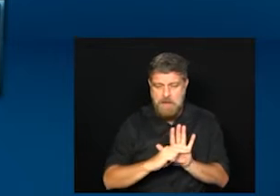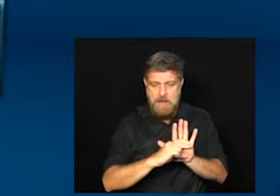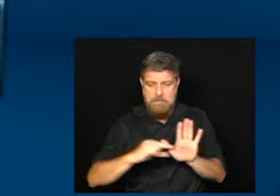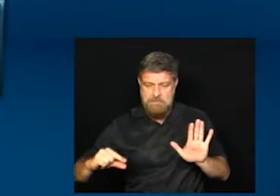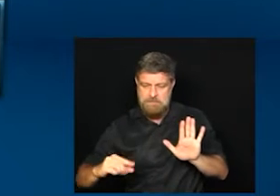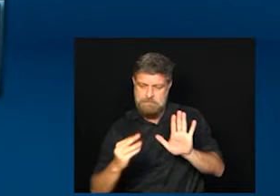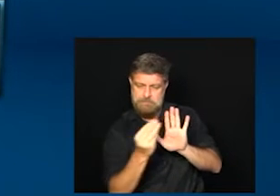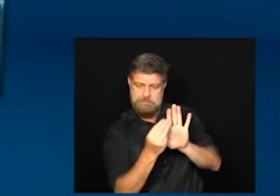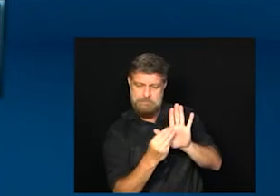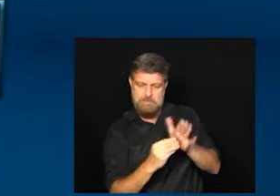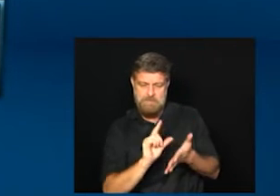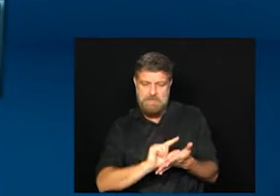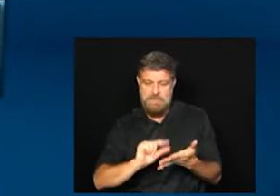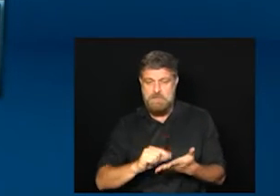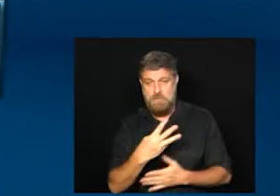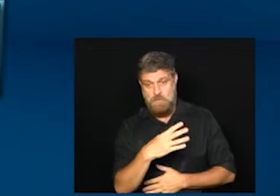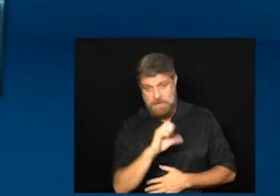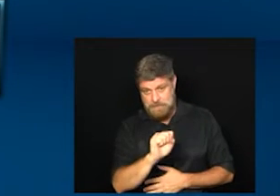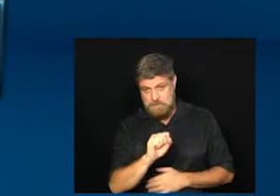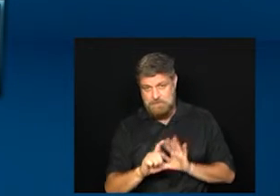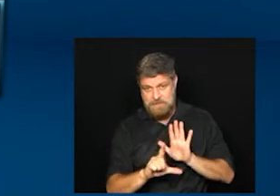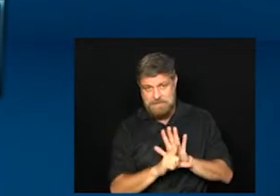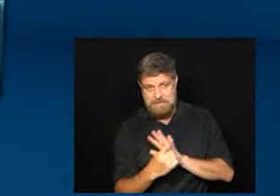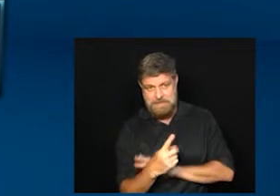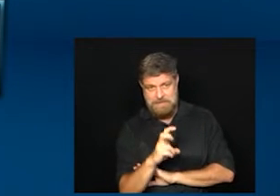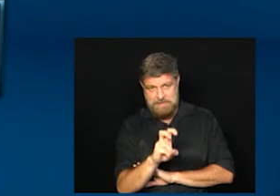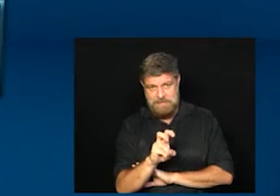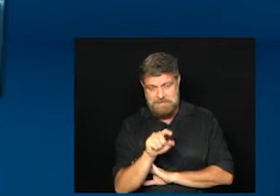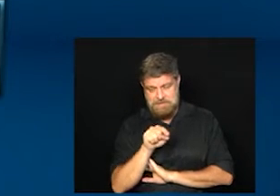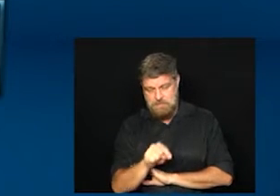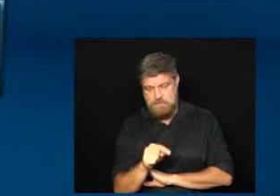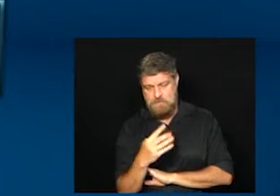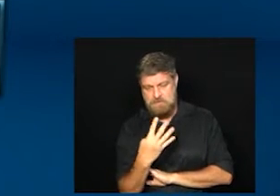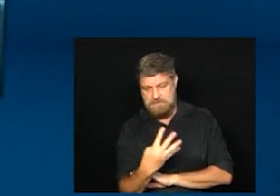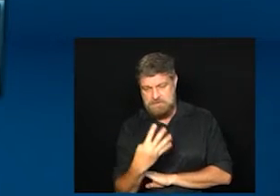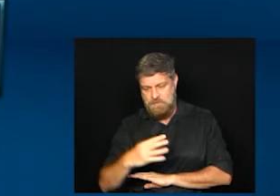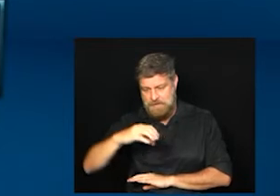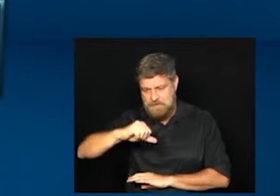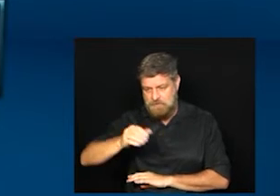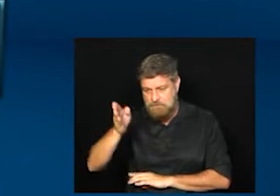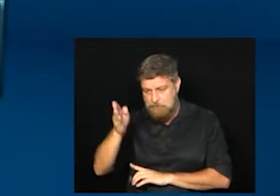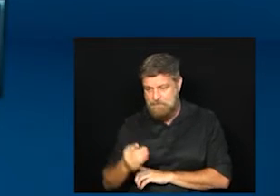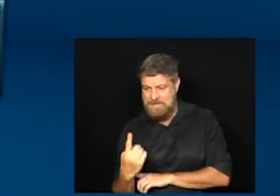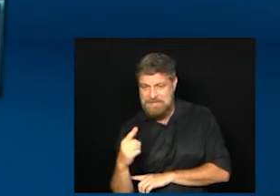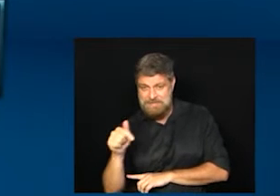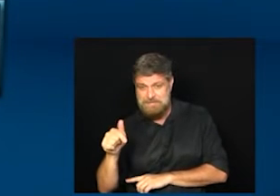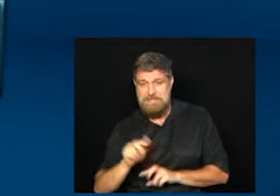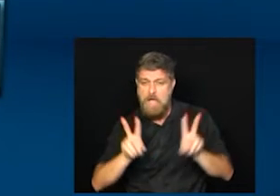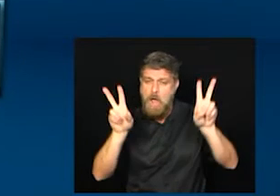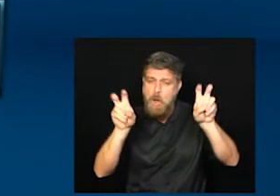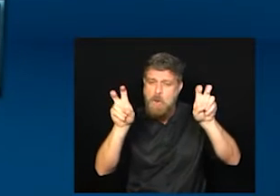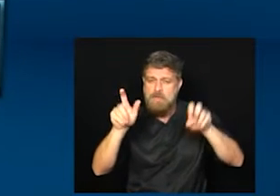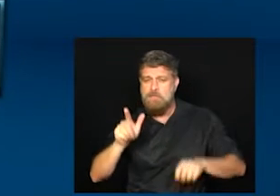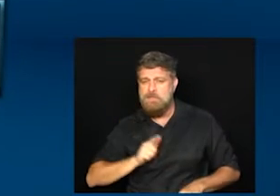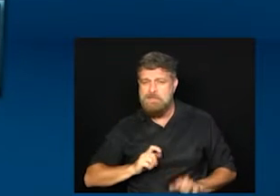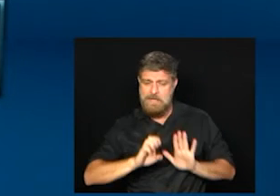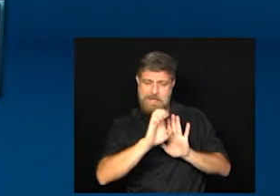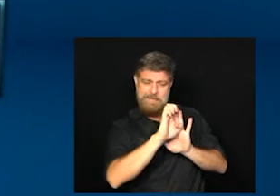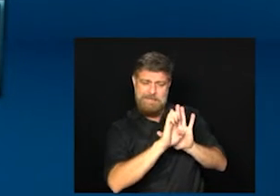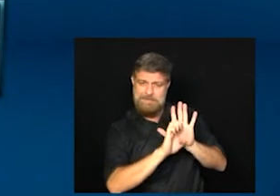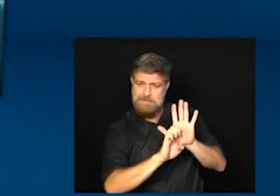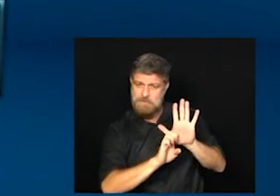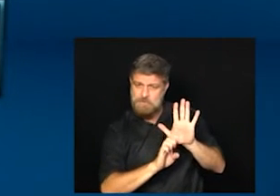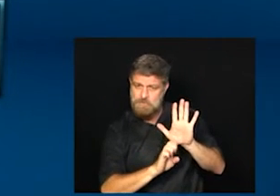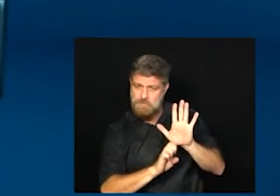ao artigo 48 da Lei 15.449 de 2017, que trata do Estatuto de